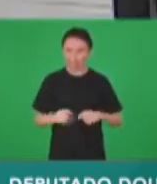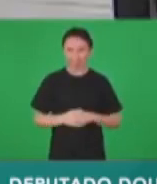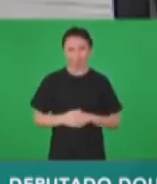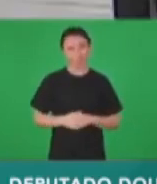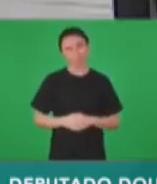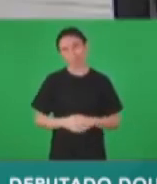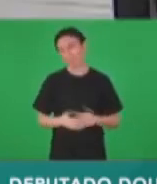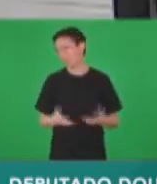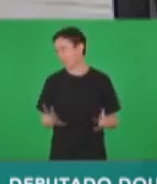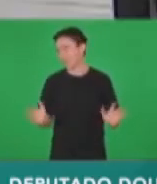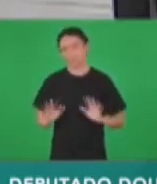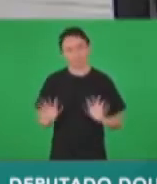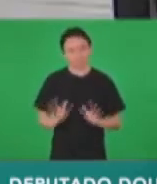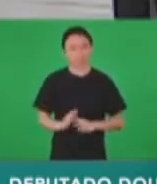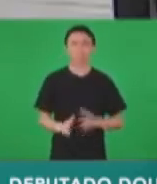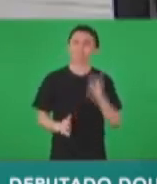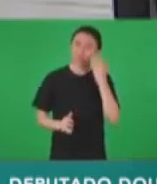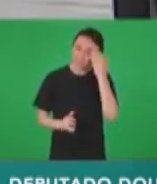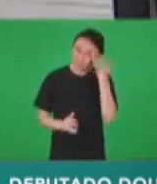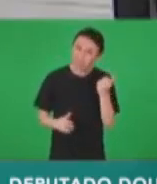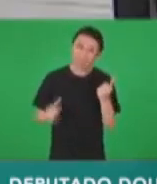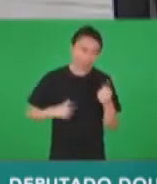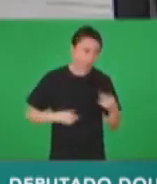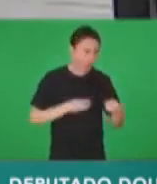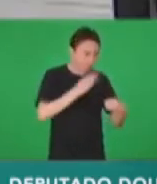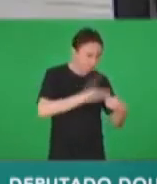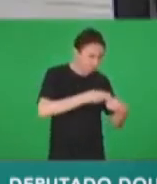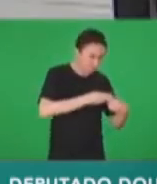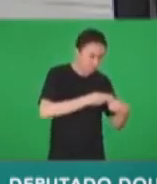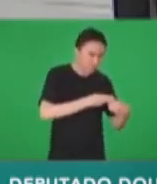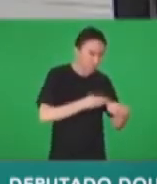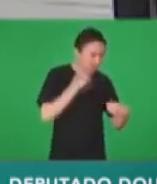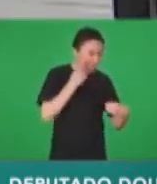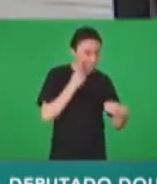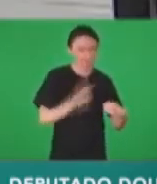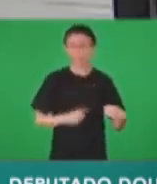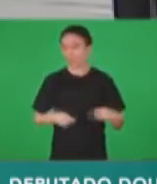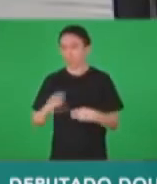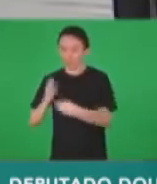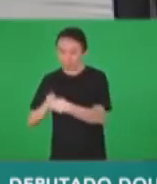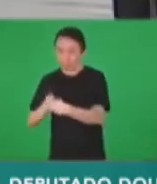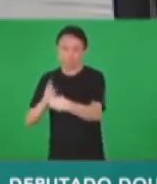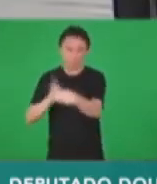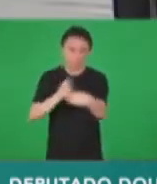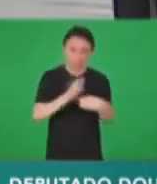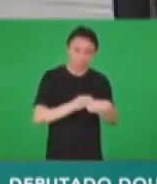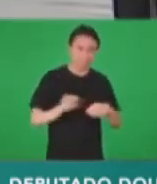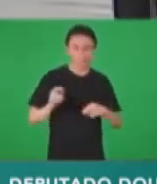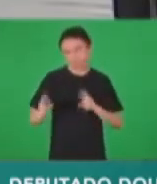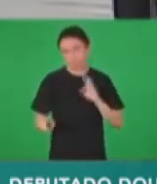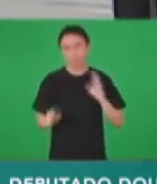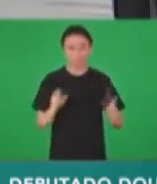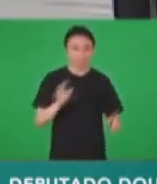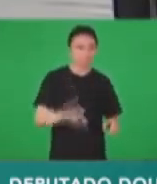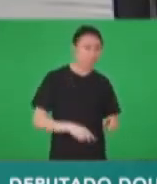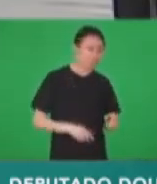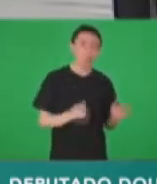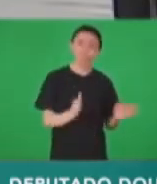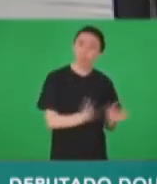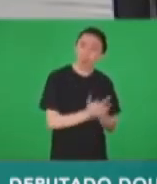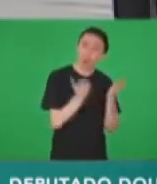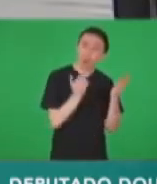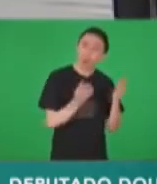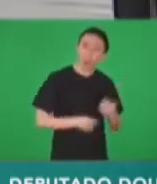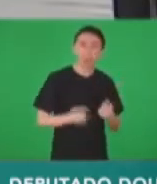tem uma realidade, um mais pobre, outro menos pobre, outro mais rico, do ponto de vista per capita, e